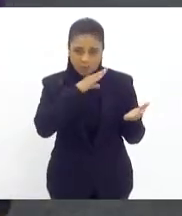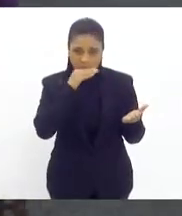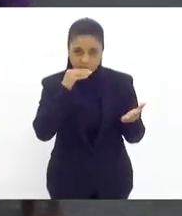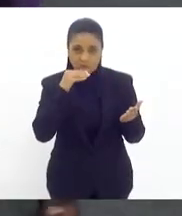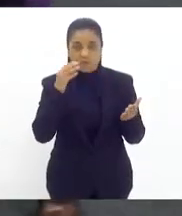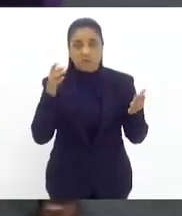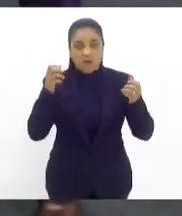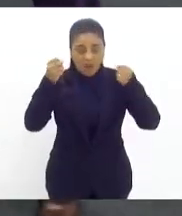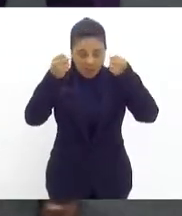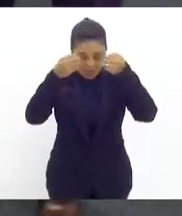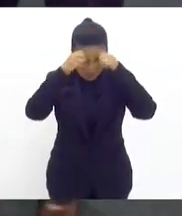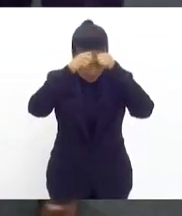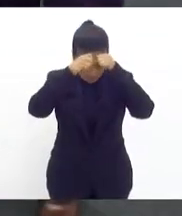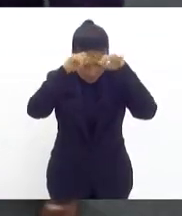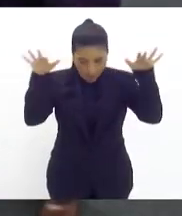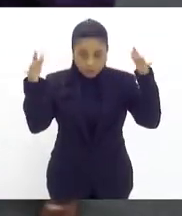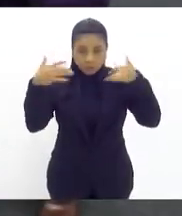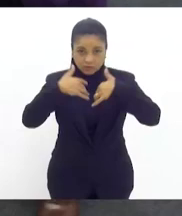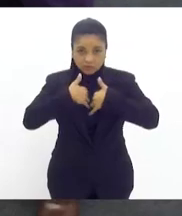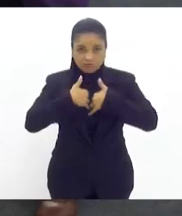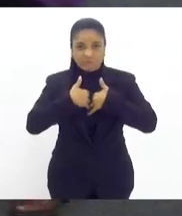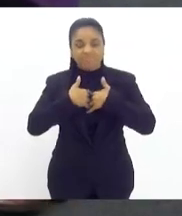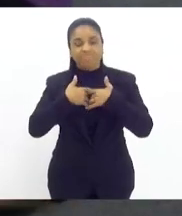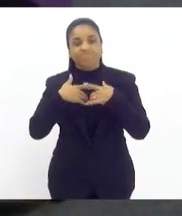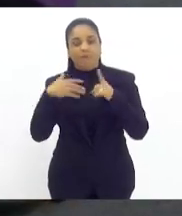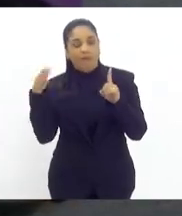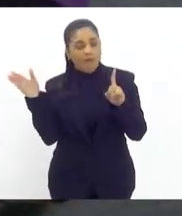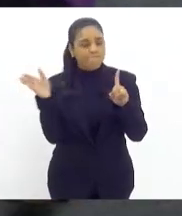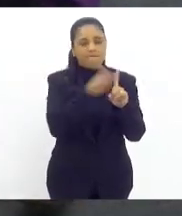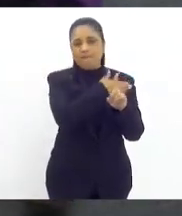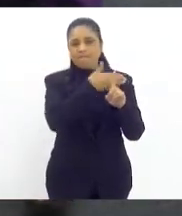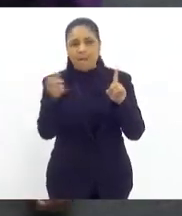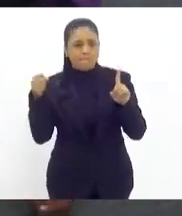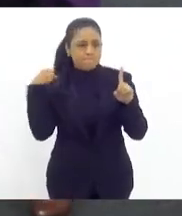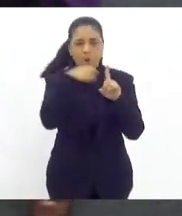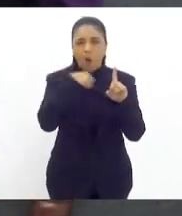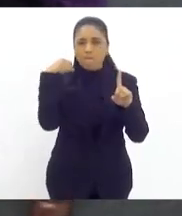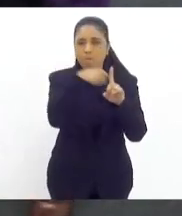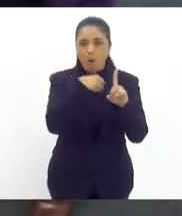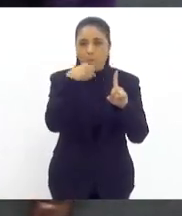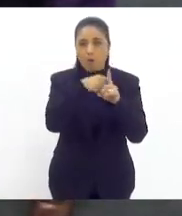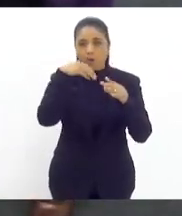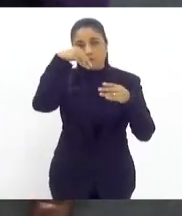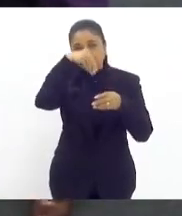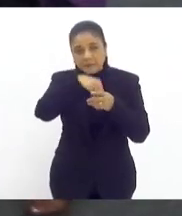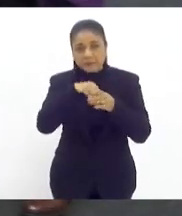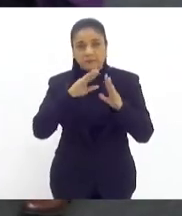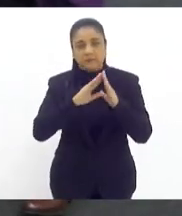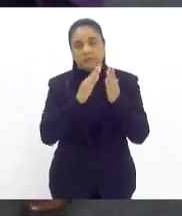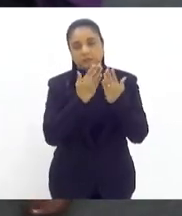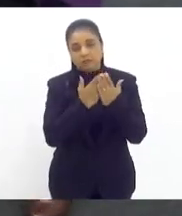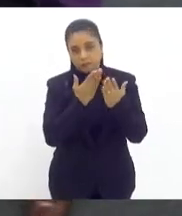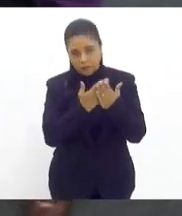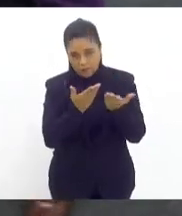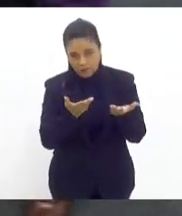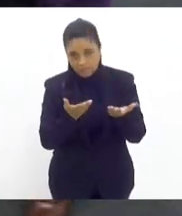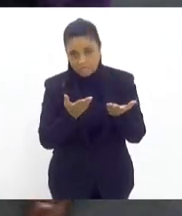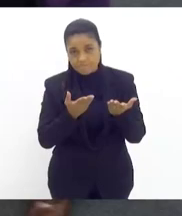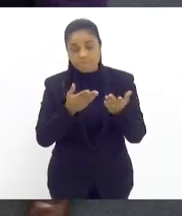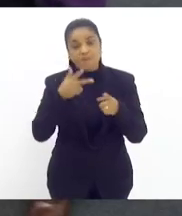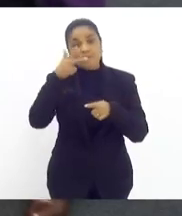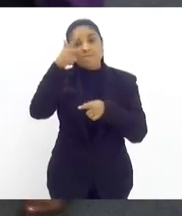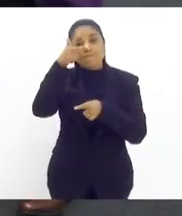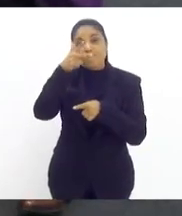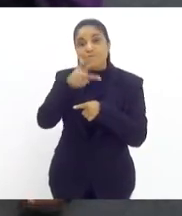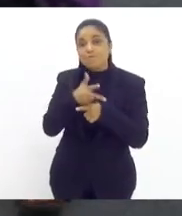autista agredido com tapas e socos dentro de uma escola do Rio de Janeiro esse ataque foi filmado